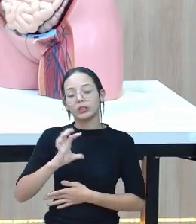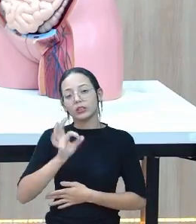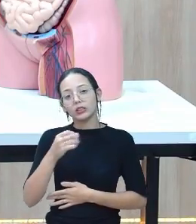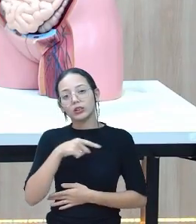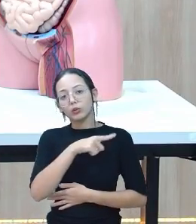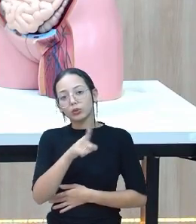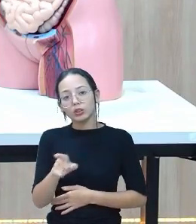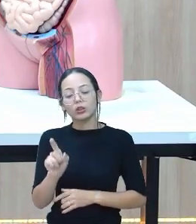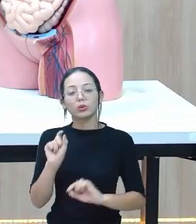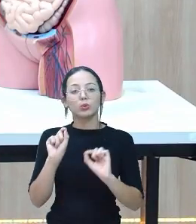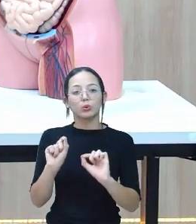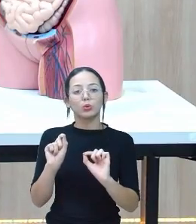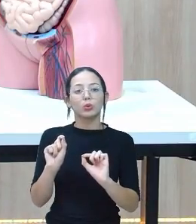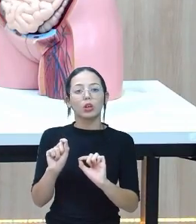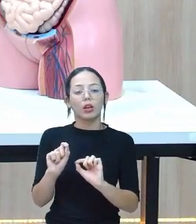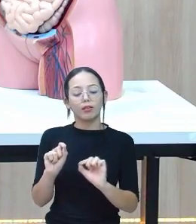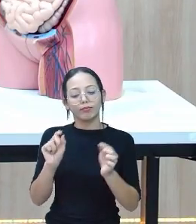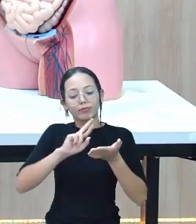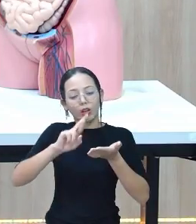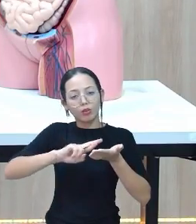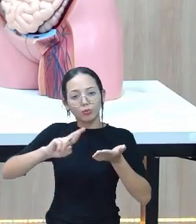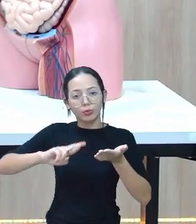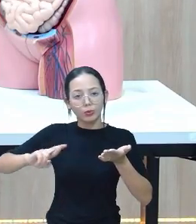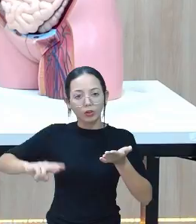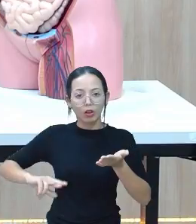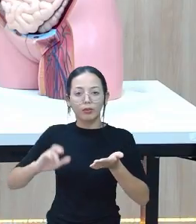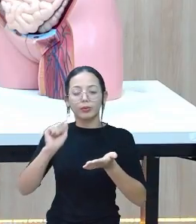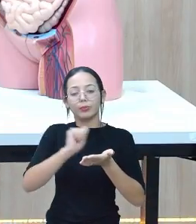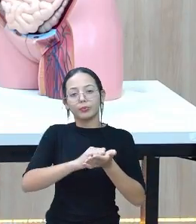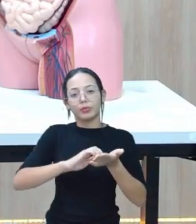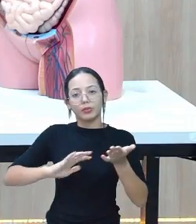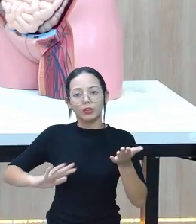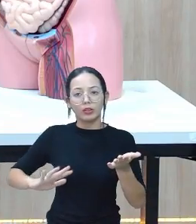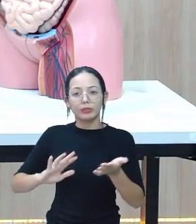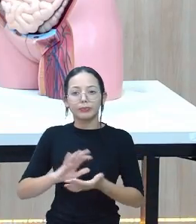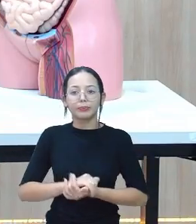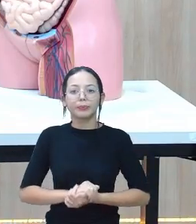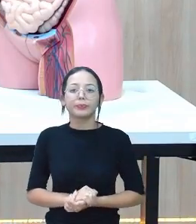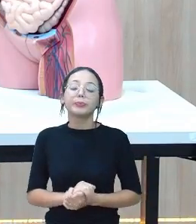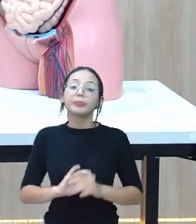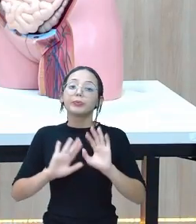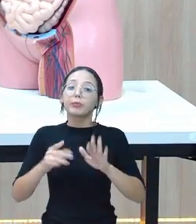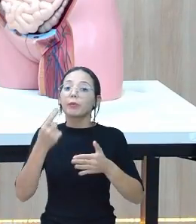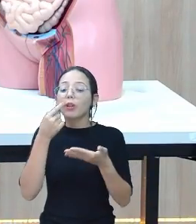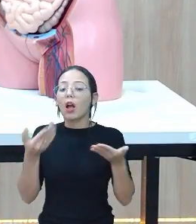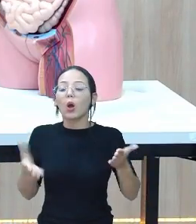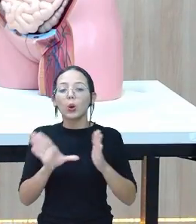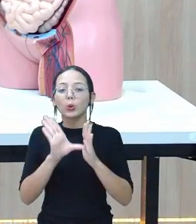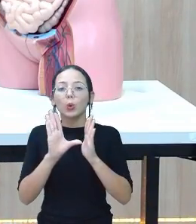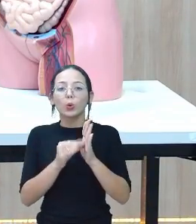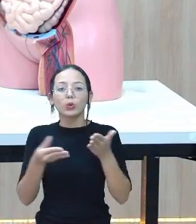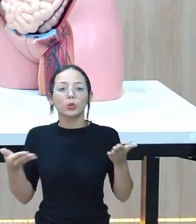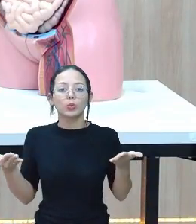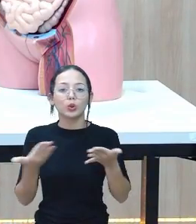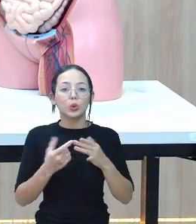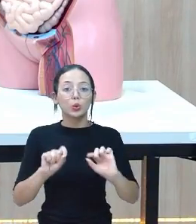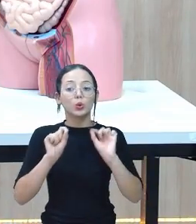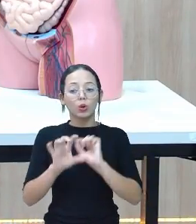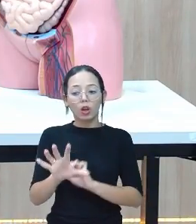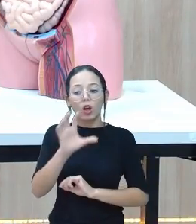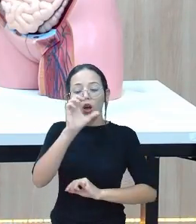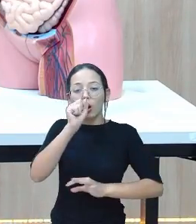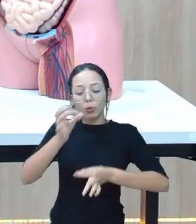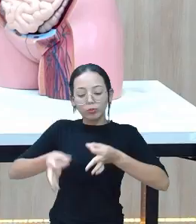certeza que todos vocês fizeram essa atividade. E agora o nosso assunto de hoje é